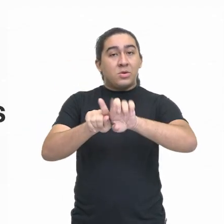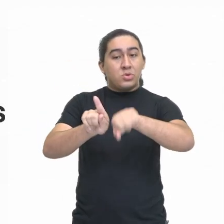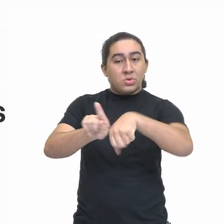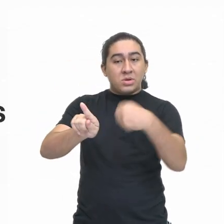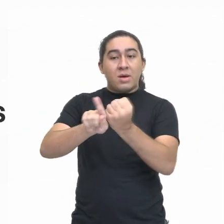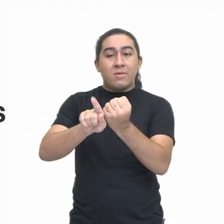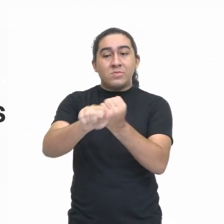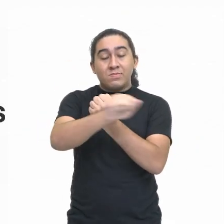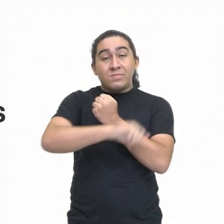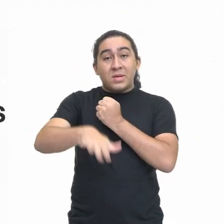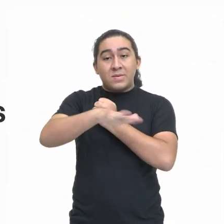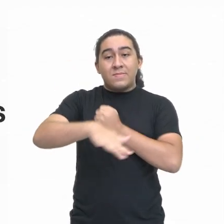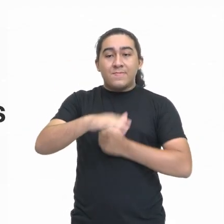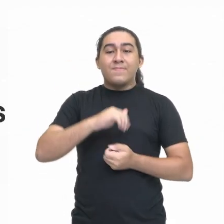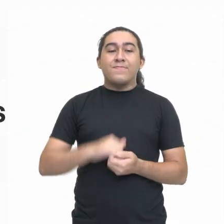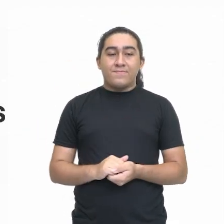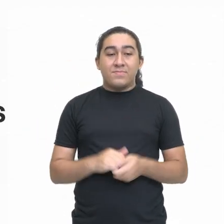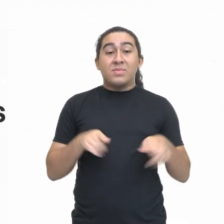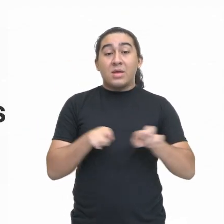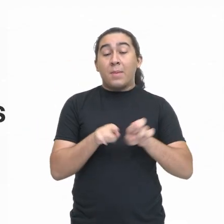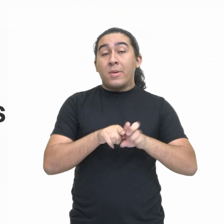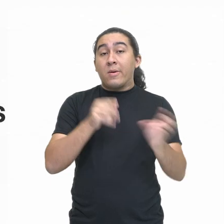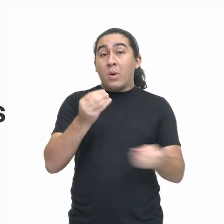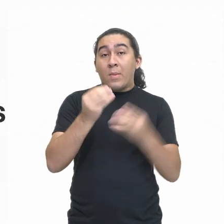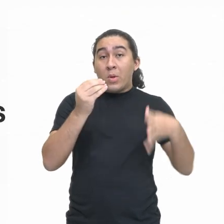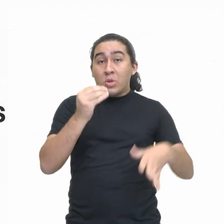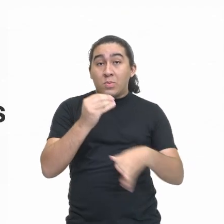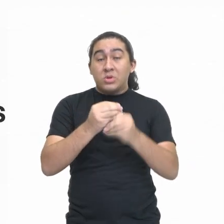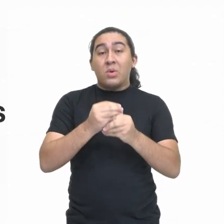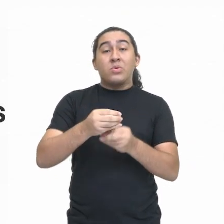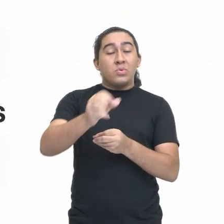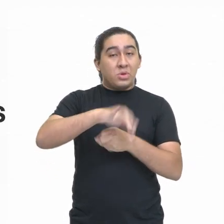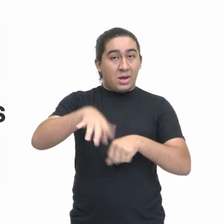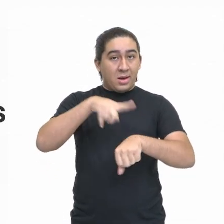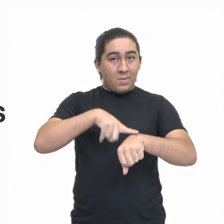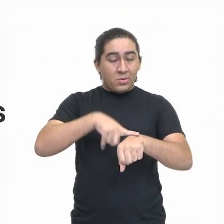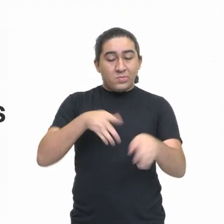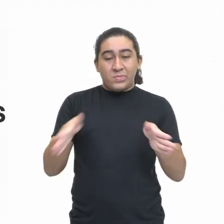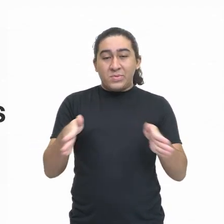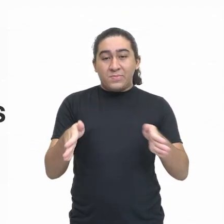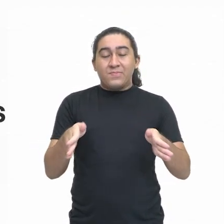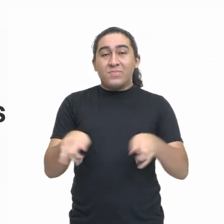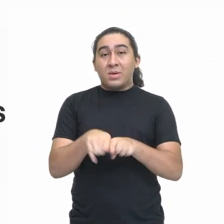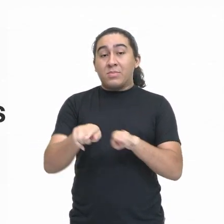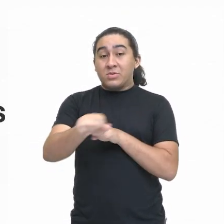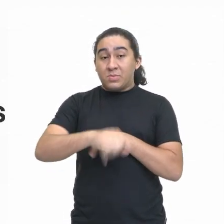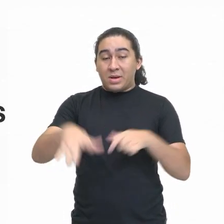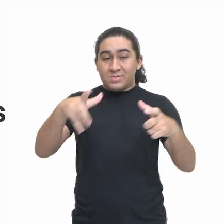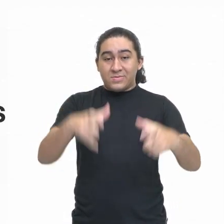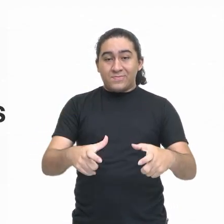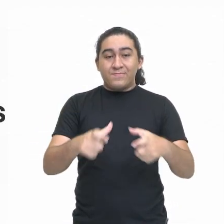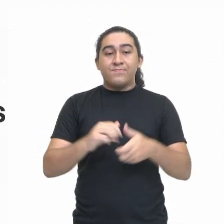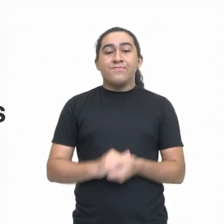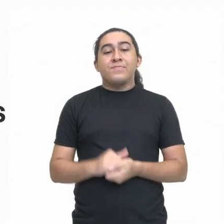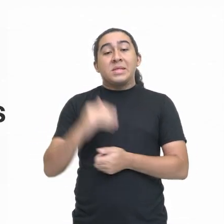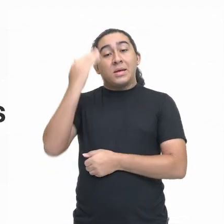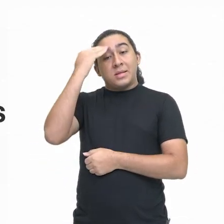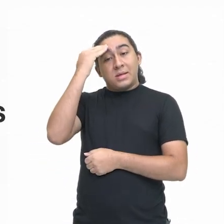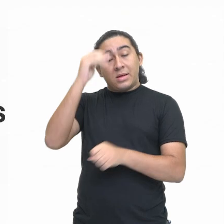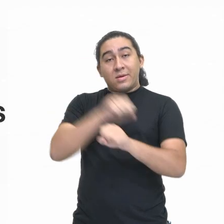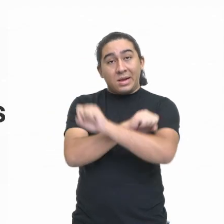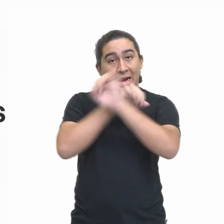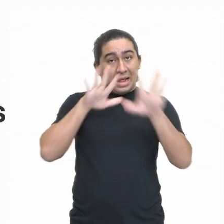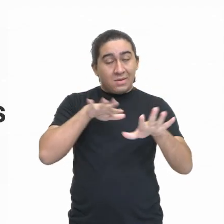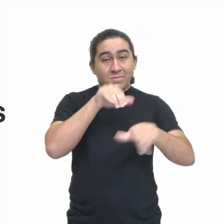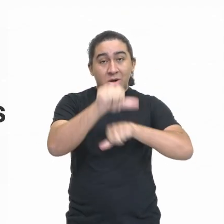e sociais aplicadas, e suas contribuições no tempo e no espaço. Compreensão